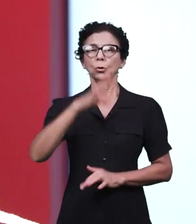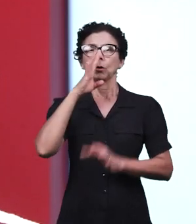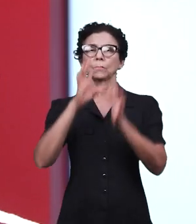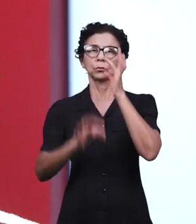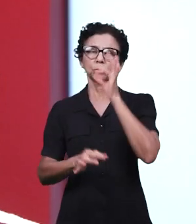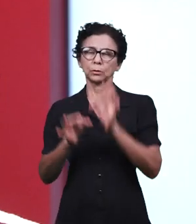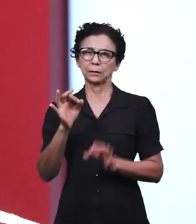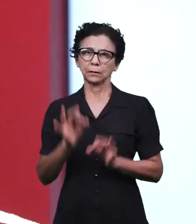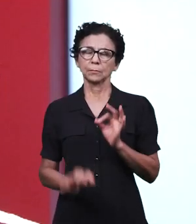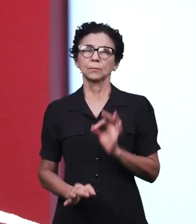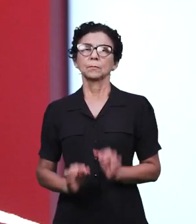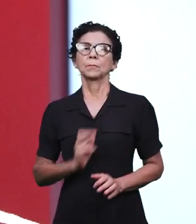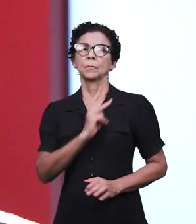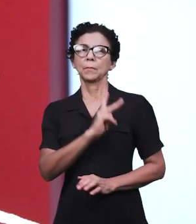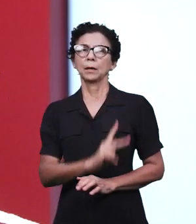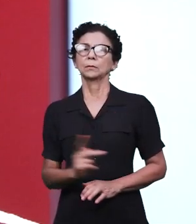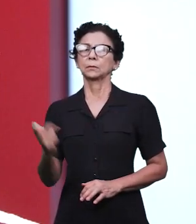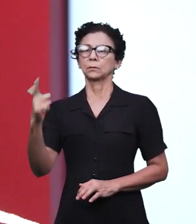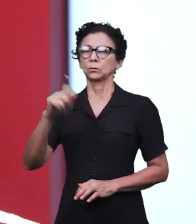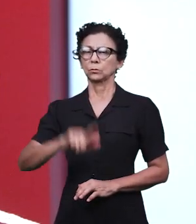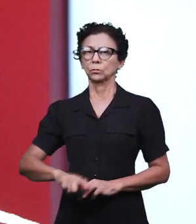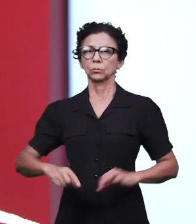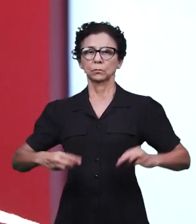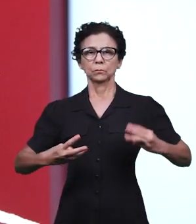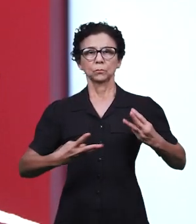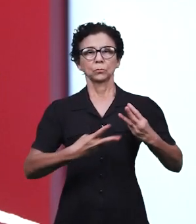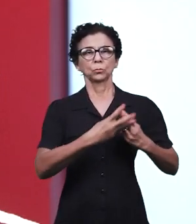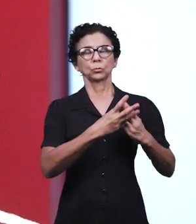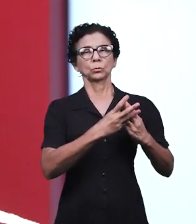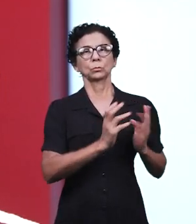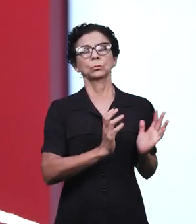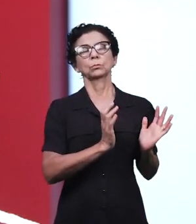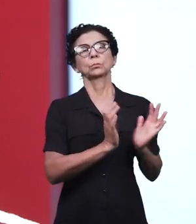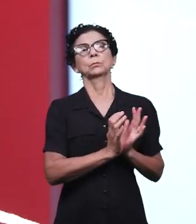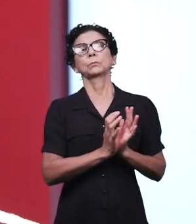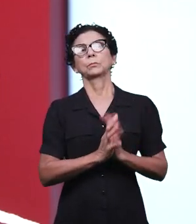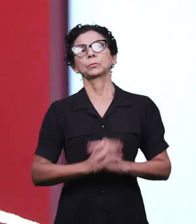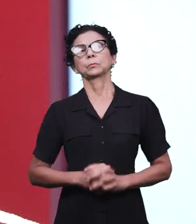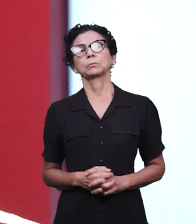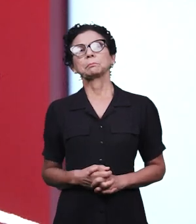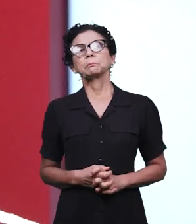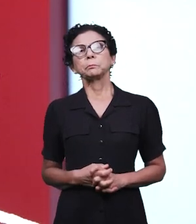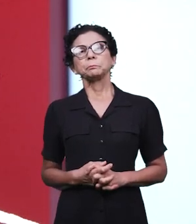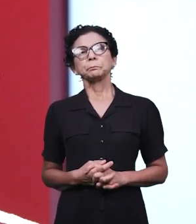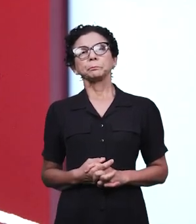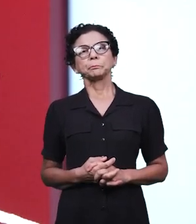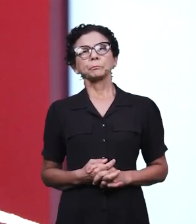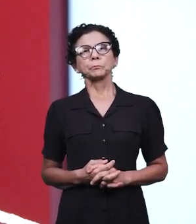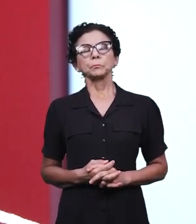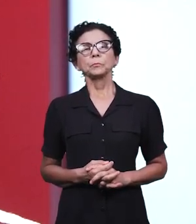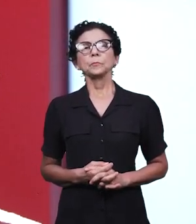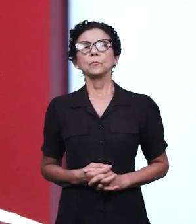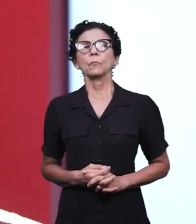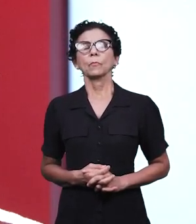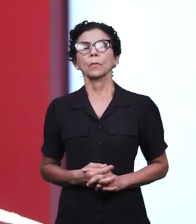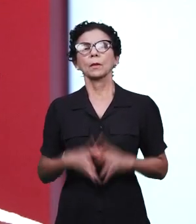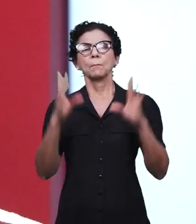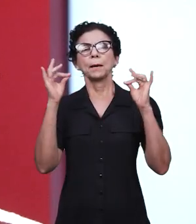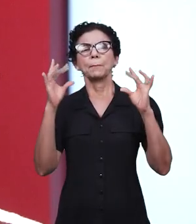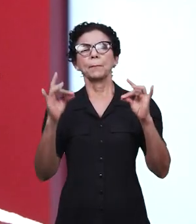apresentaram a acusação, Paulo se defendeu e,